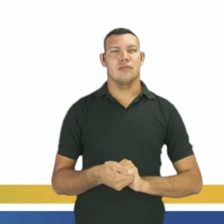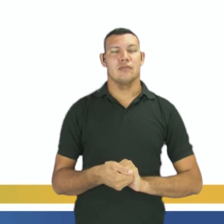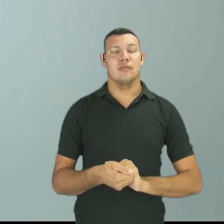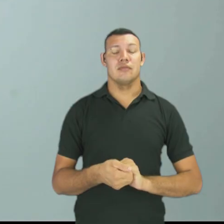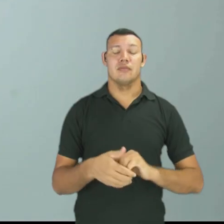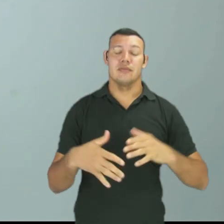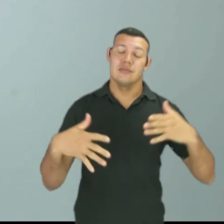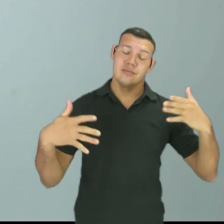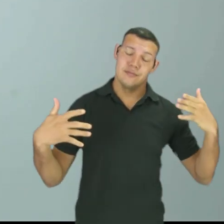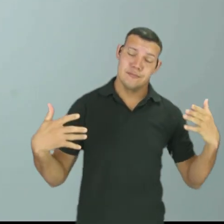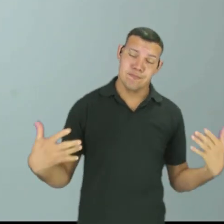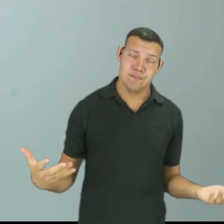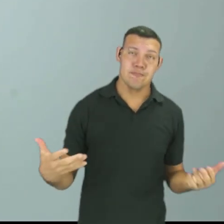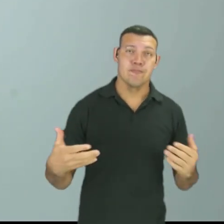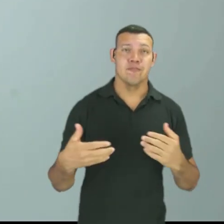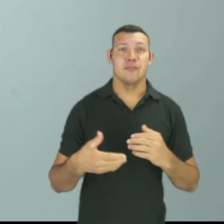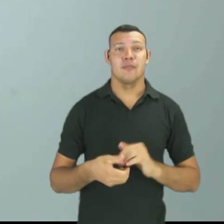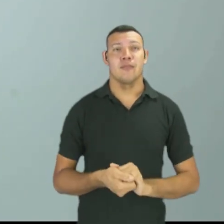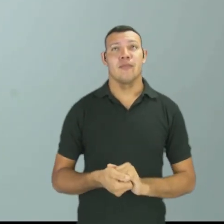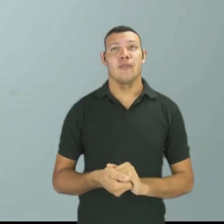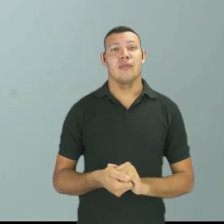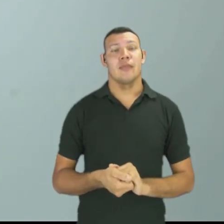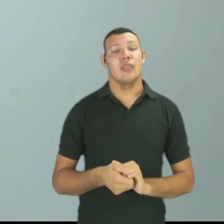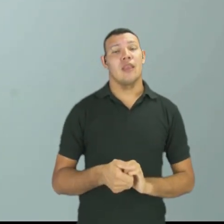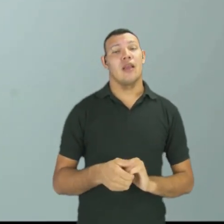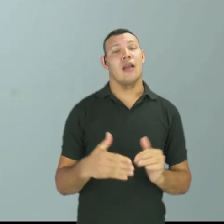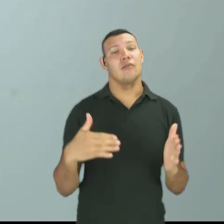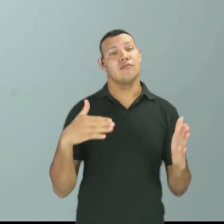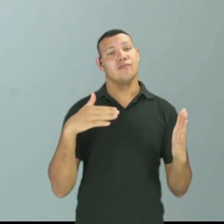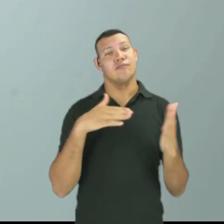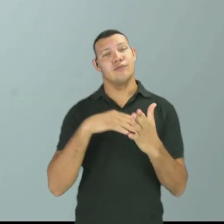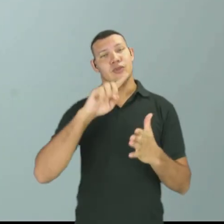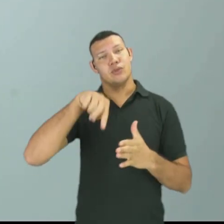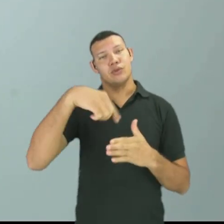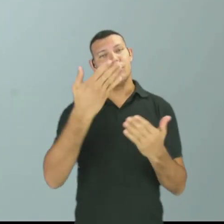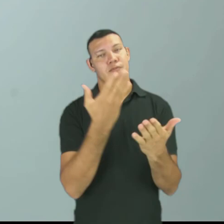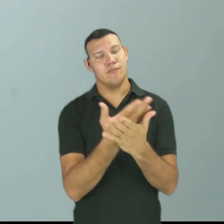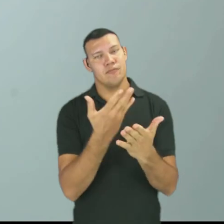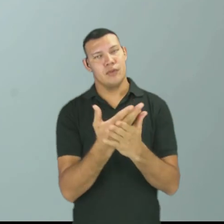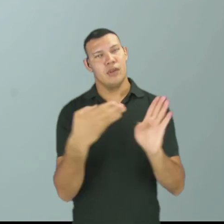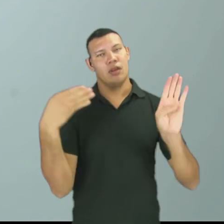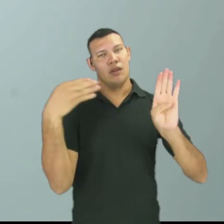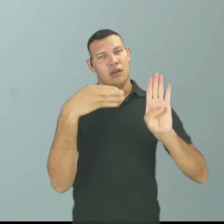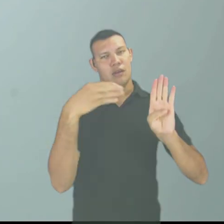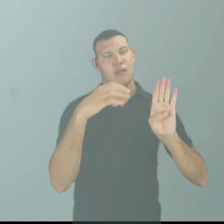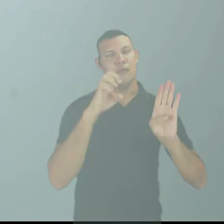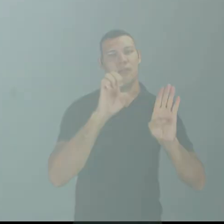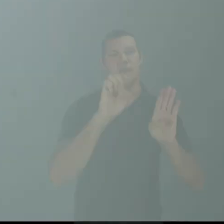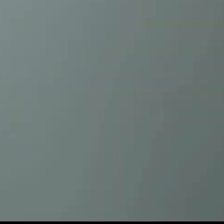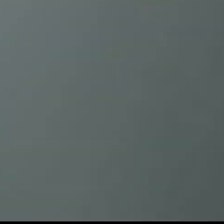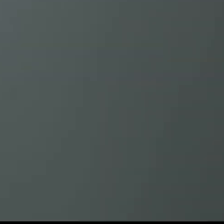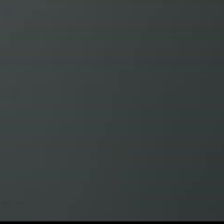No mais, pessoal, até a nossa próxima aula e acesse a plataforma Eduque.